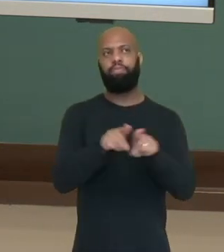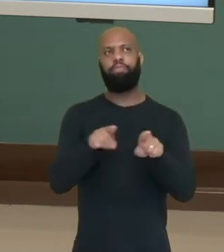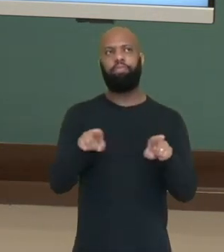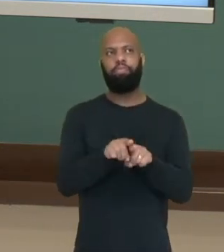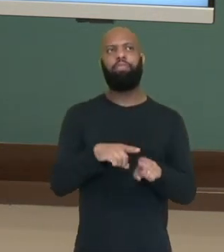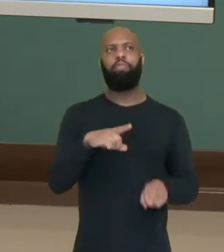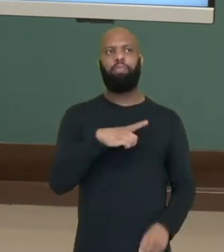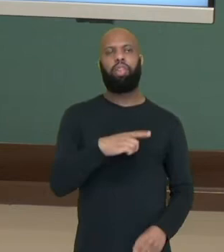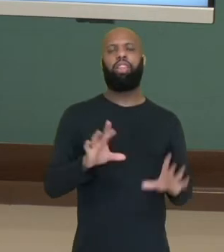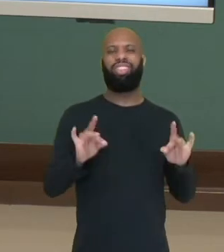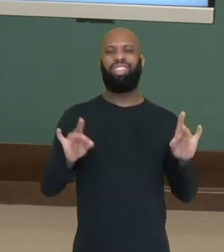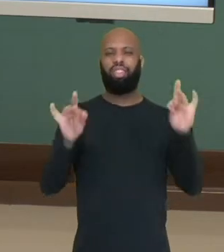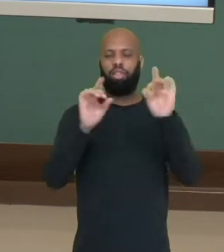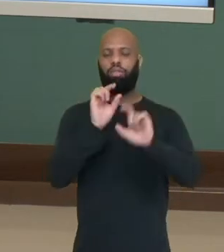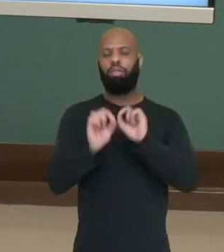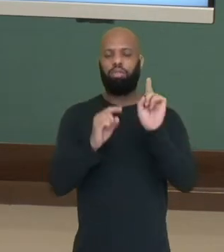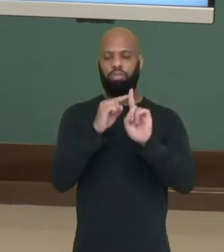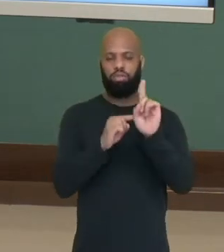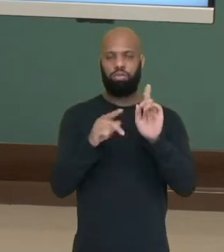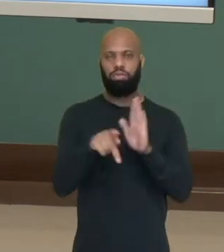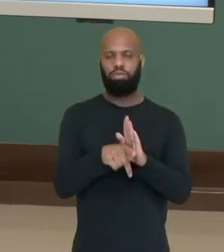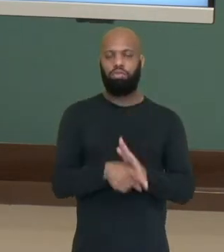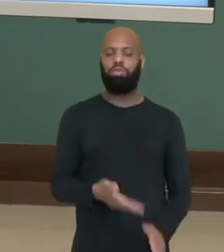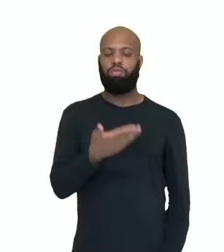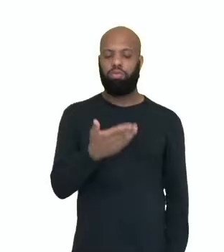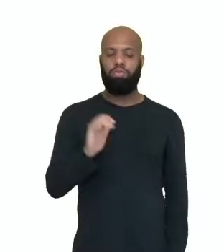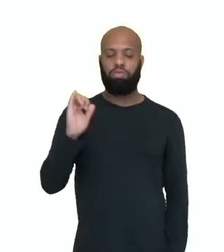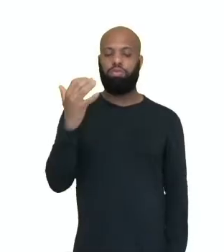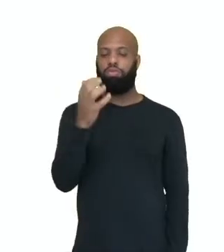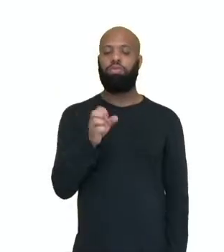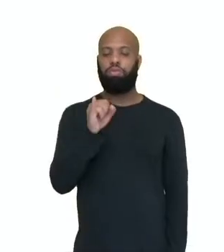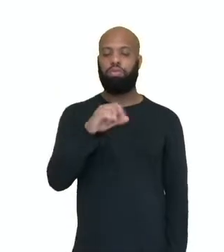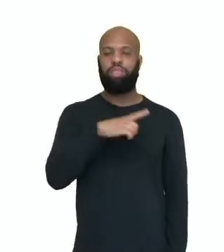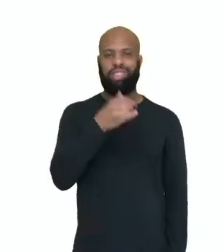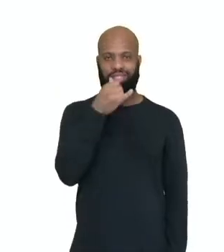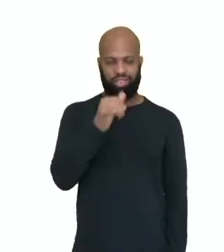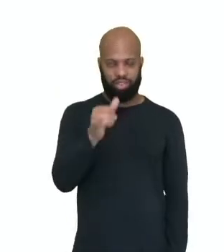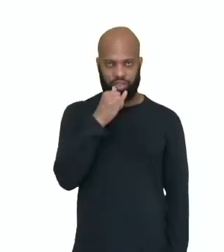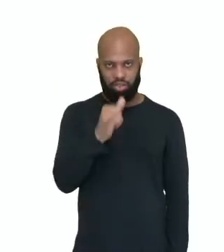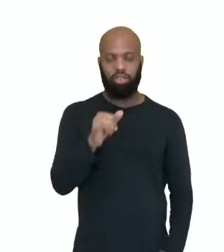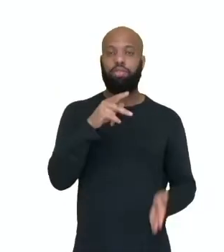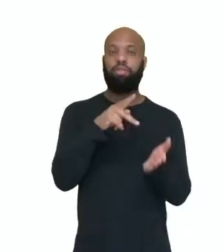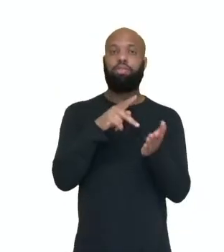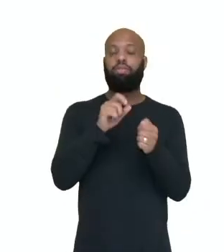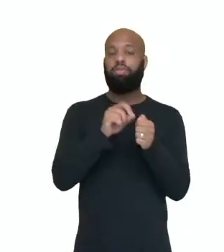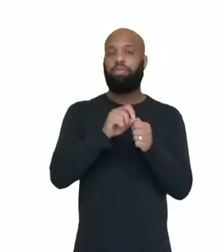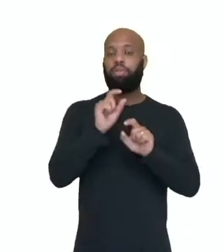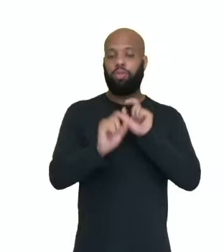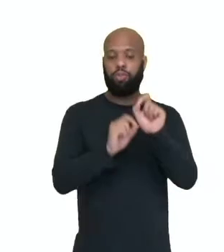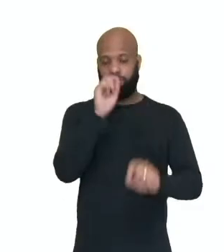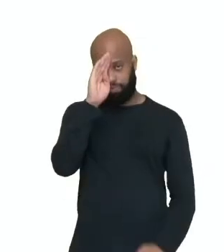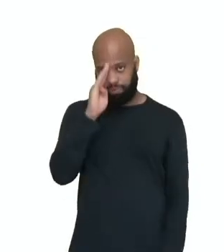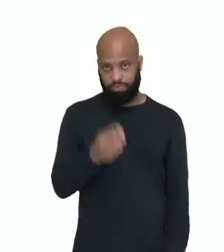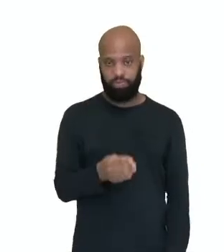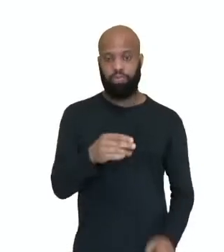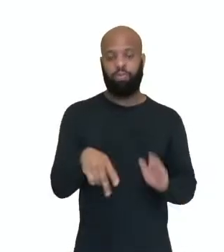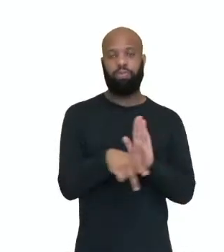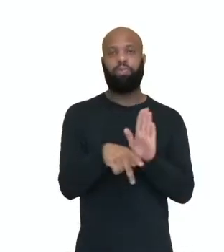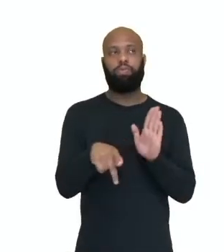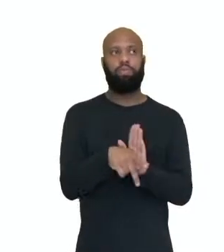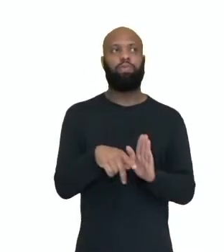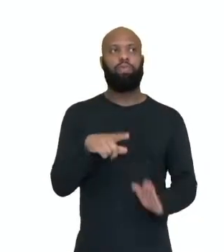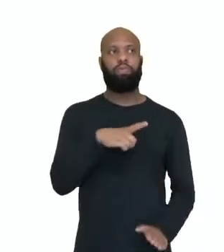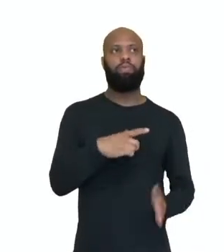solução aquosa, é o tipo de eletrólise que ocorre quando a descarga elétrica é realizada diretamente em uma